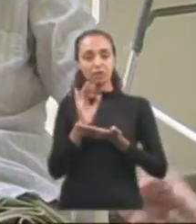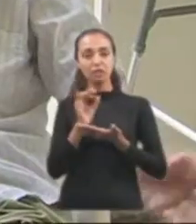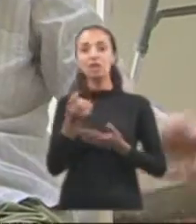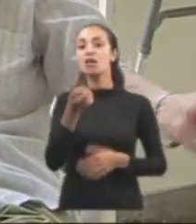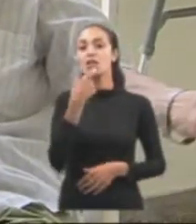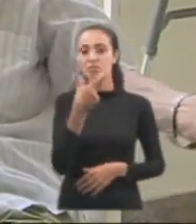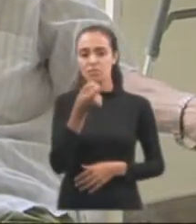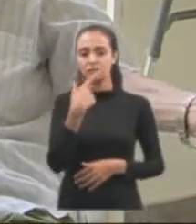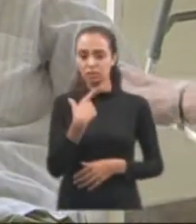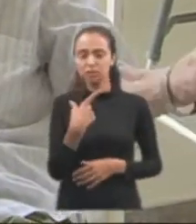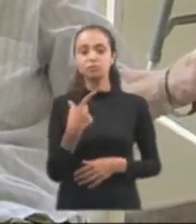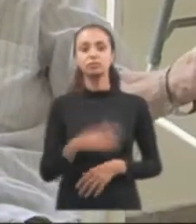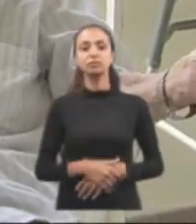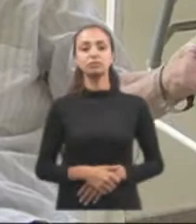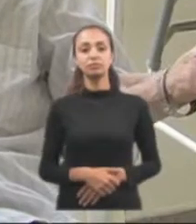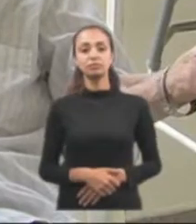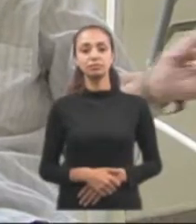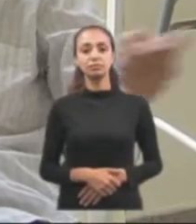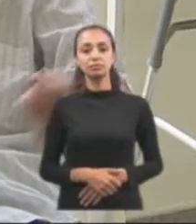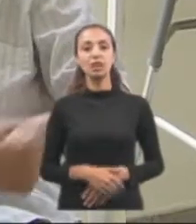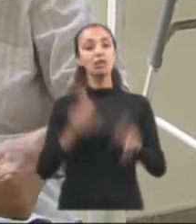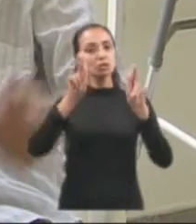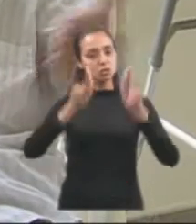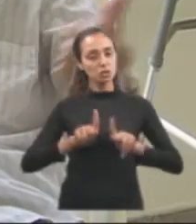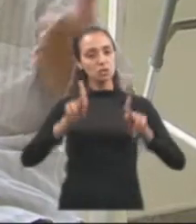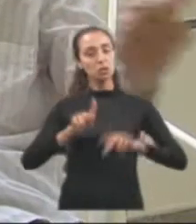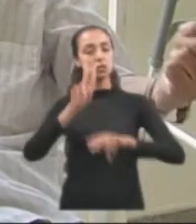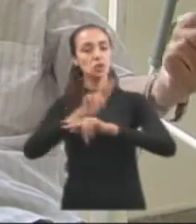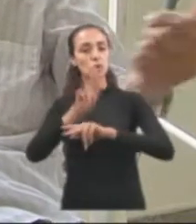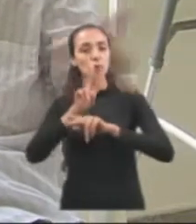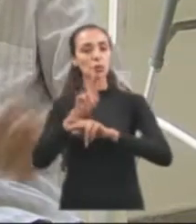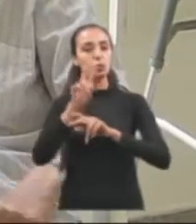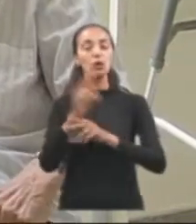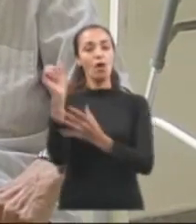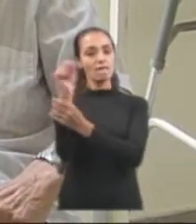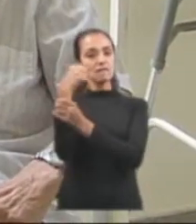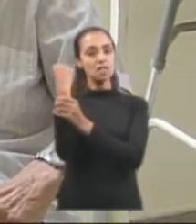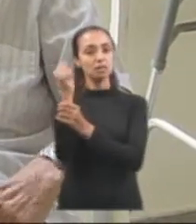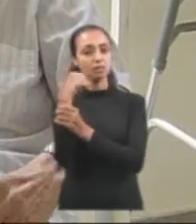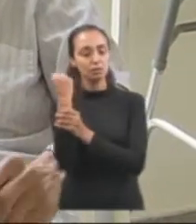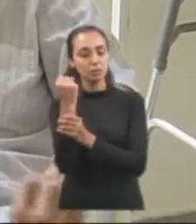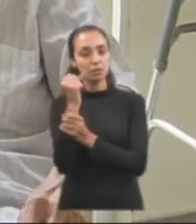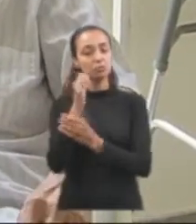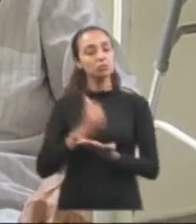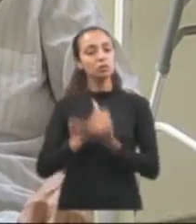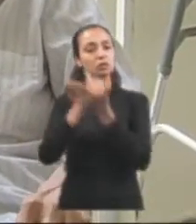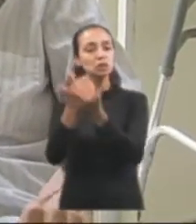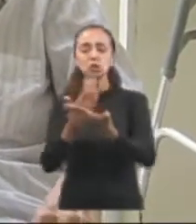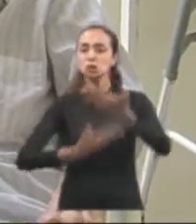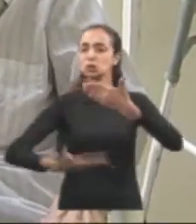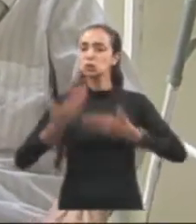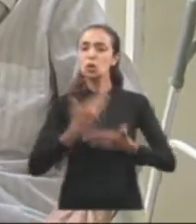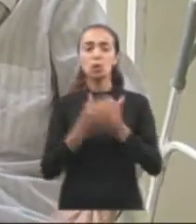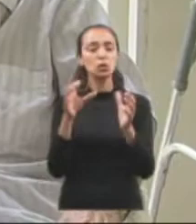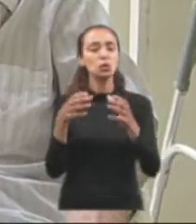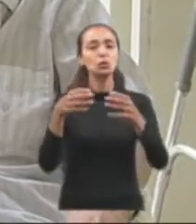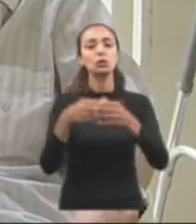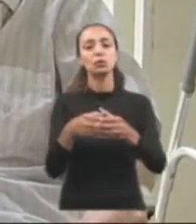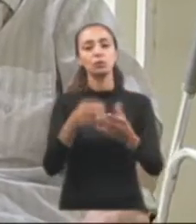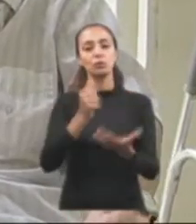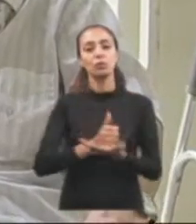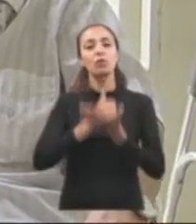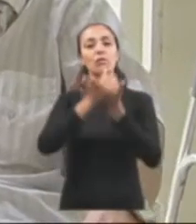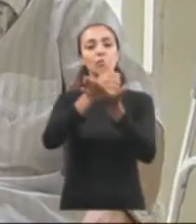medicamento. E esse pessoal da fisioterapia me dá uma força. Né? Aliás, toda a turma aqui, né? O pessoal me